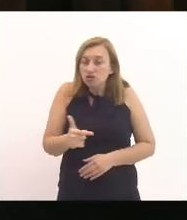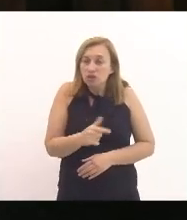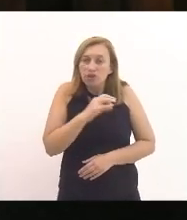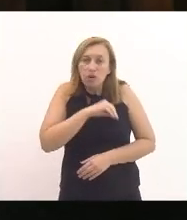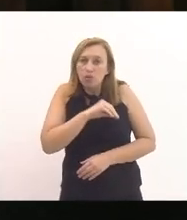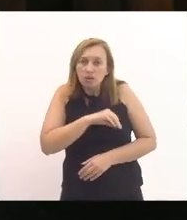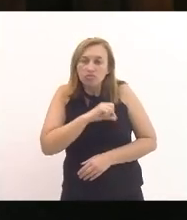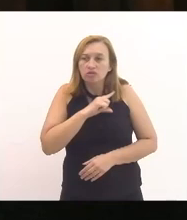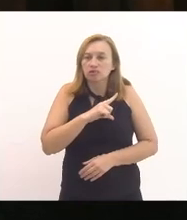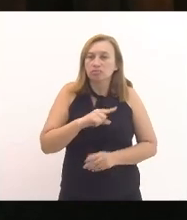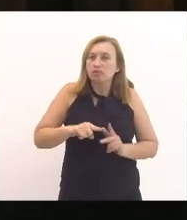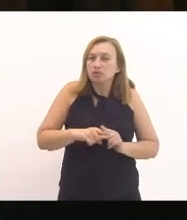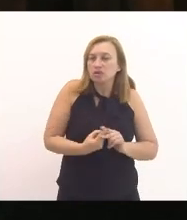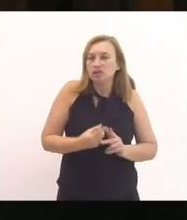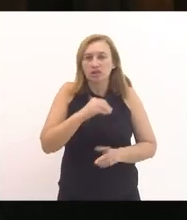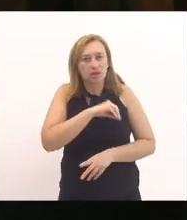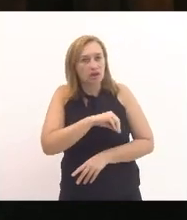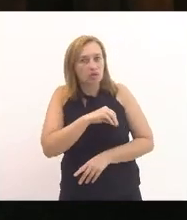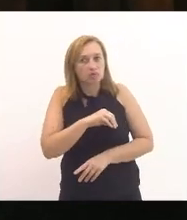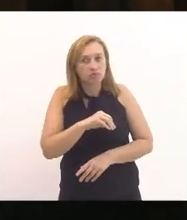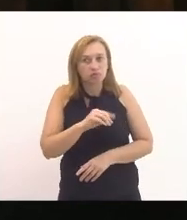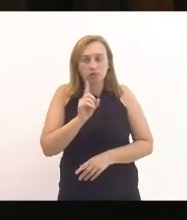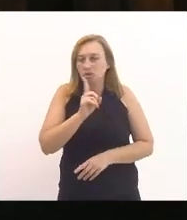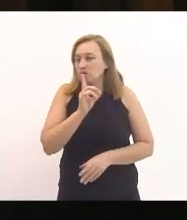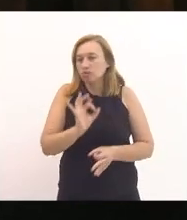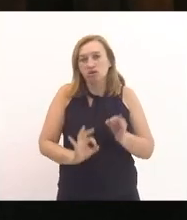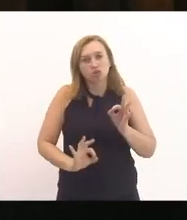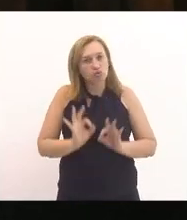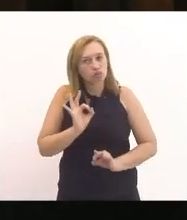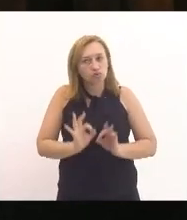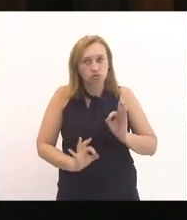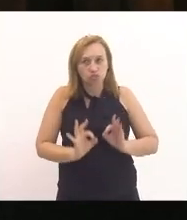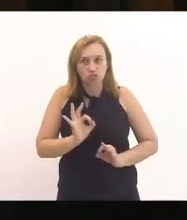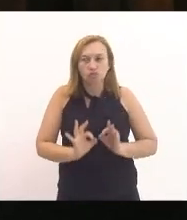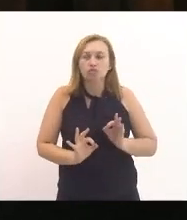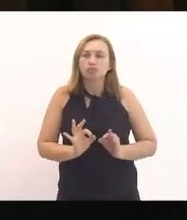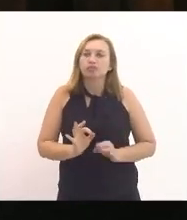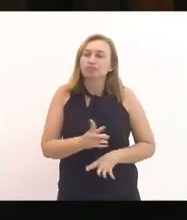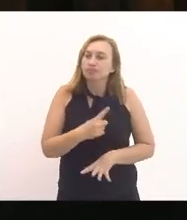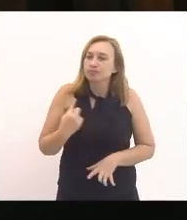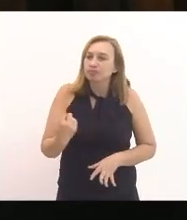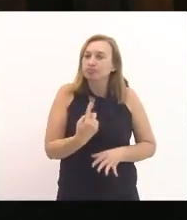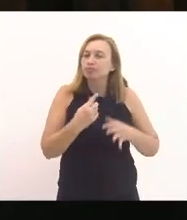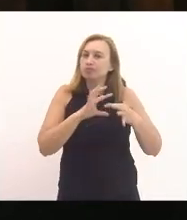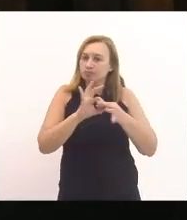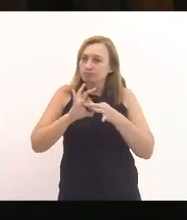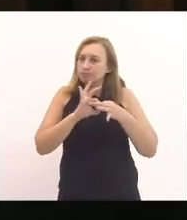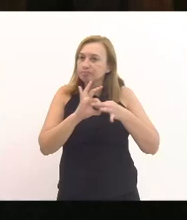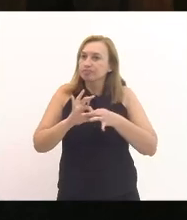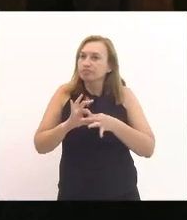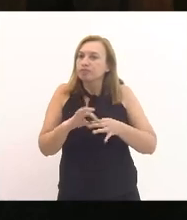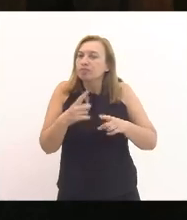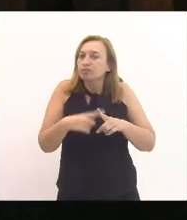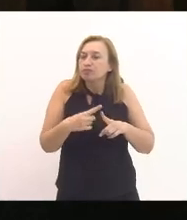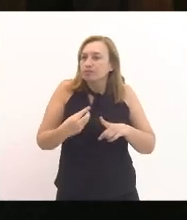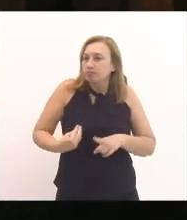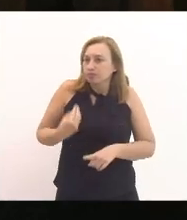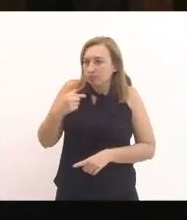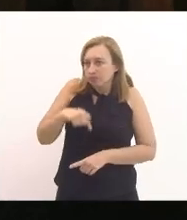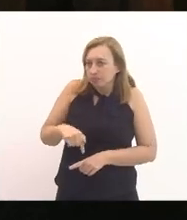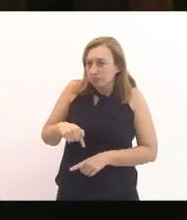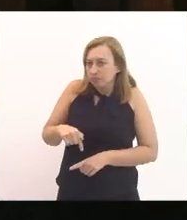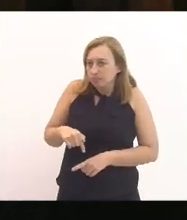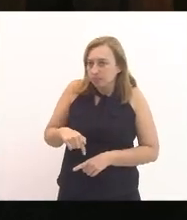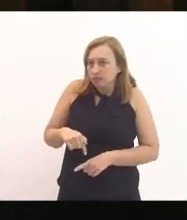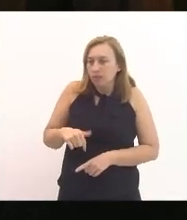nessa recomposição salarial E isso não foi justo com a nossa união porque se eu tô aqui hoje